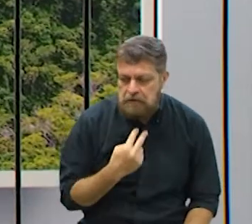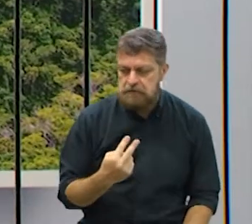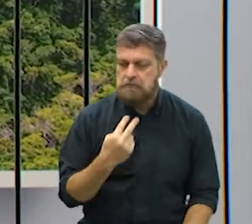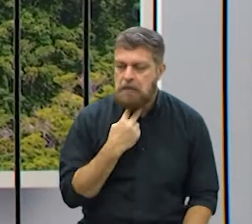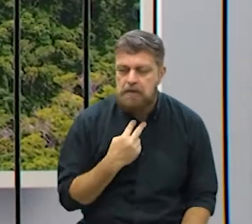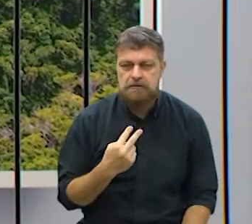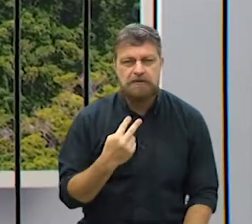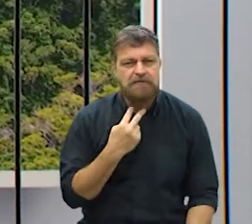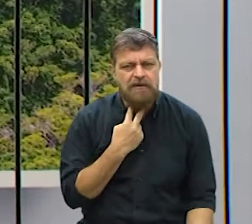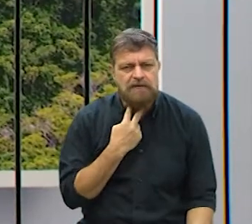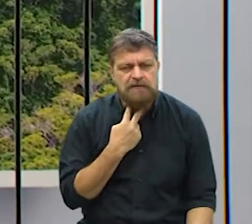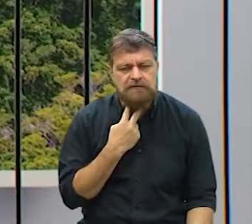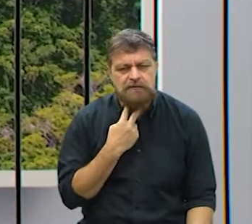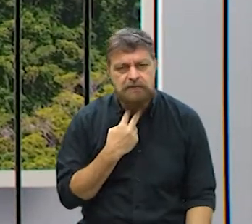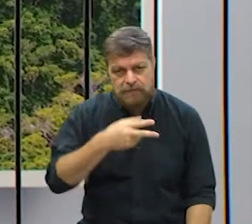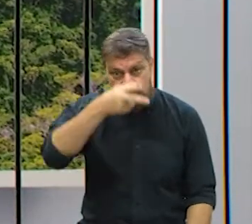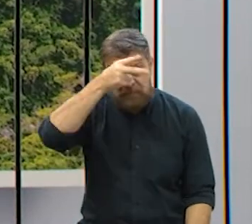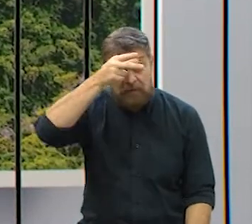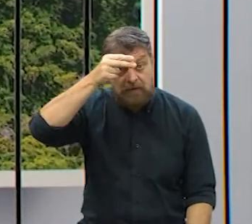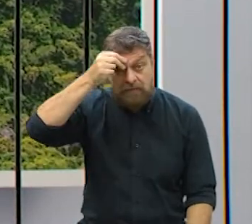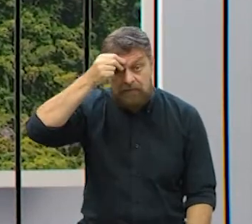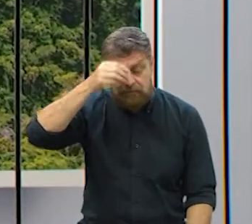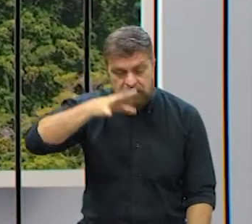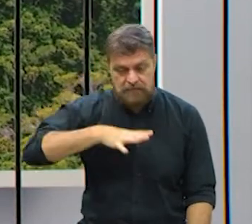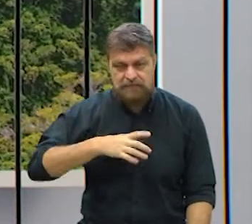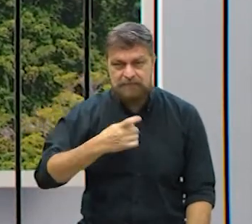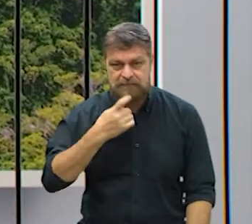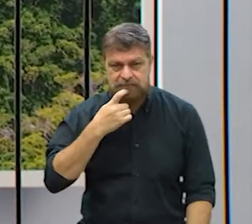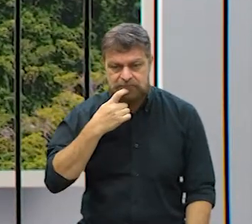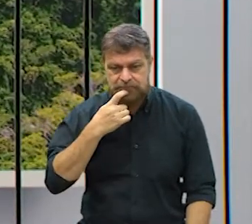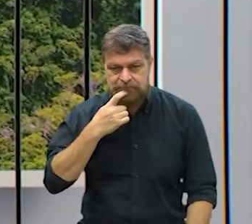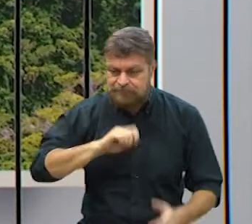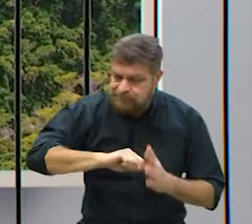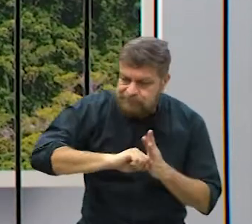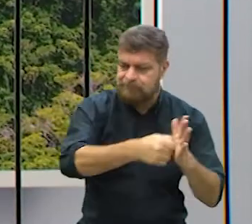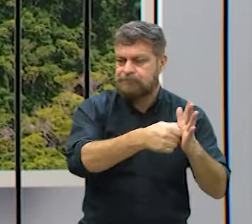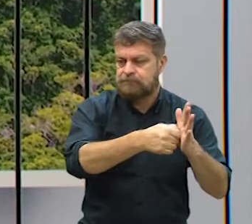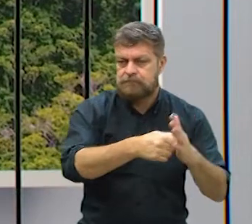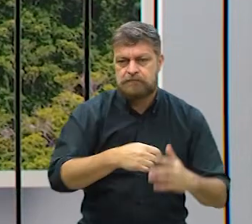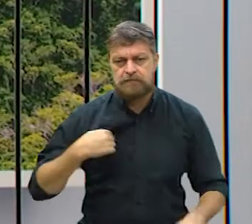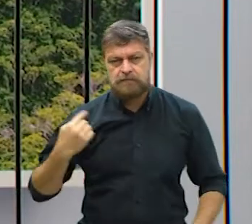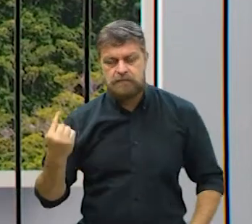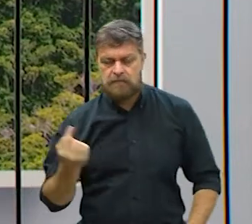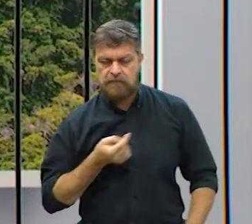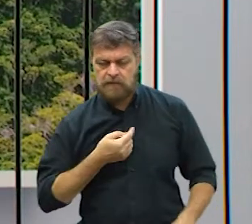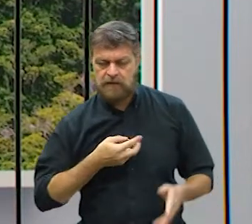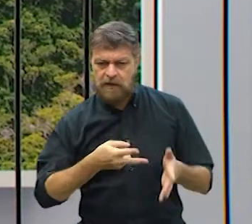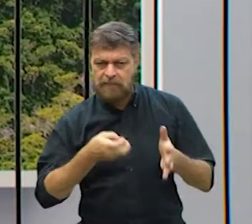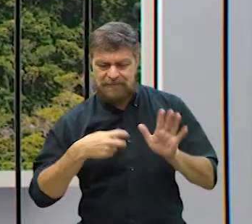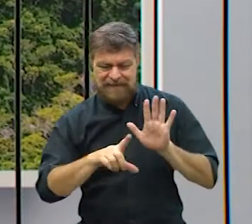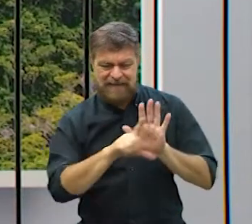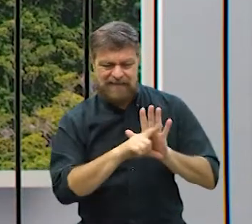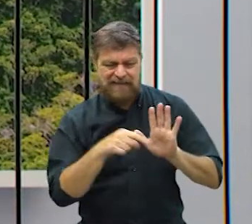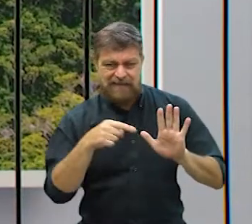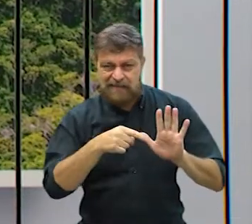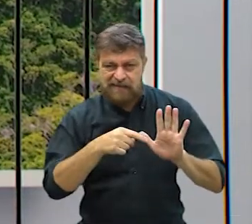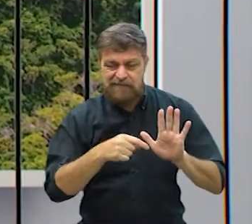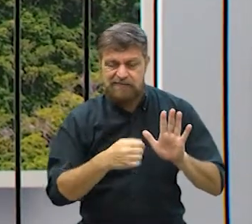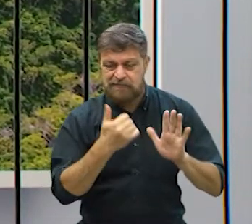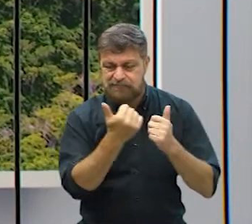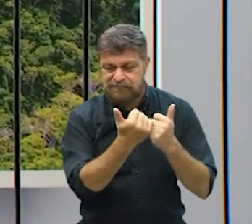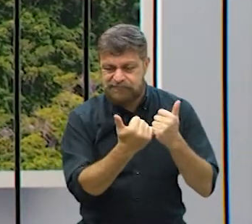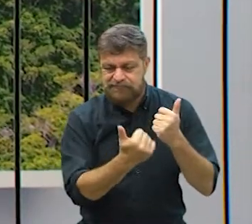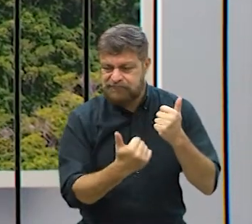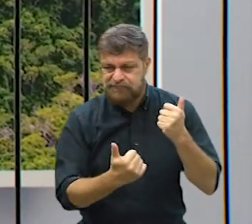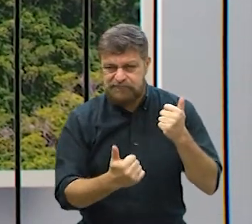não pode, isso não pode, isso não pode. E o governo municipal travando a ele mesmo. Então, nós vimos que as leis não